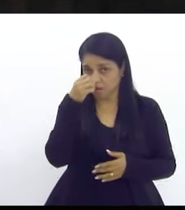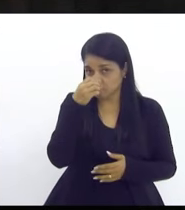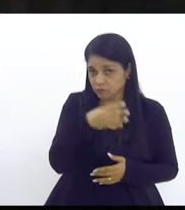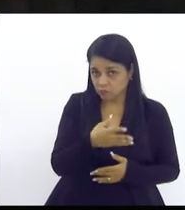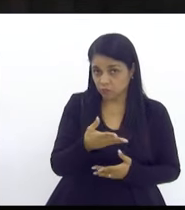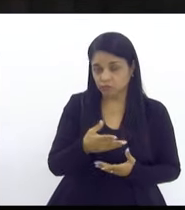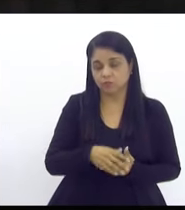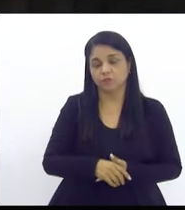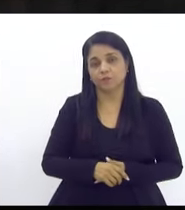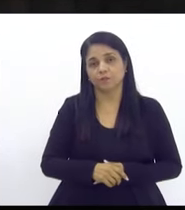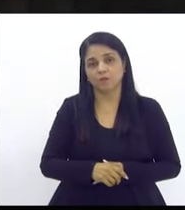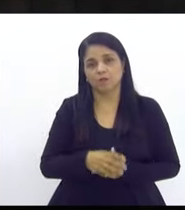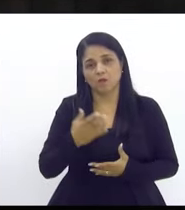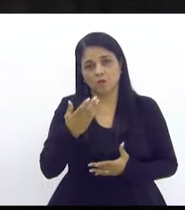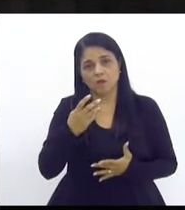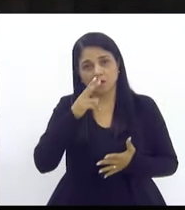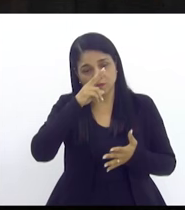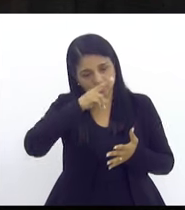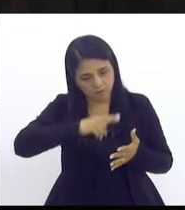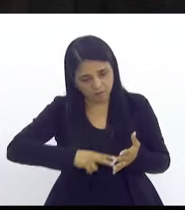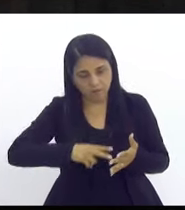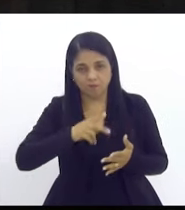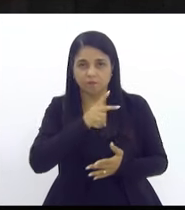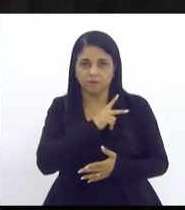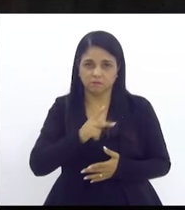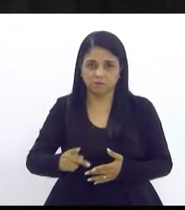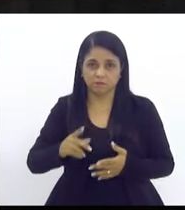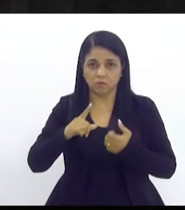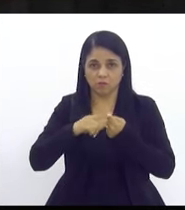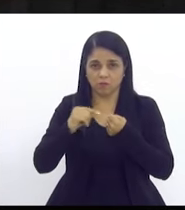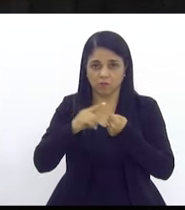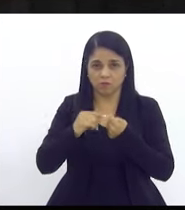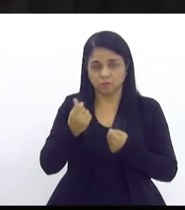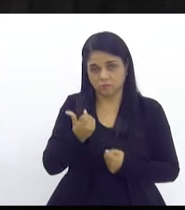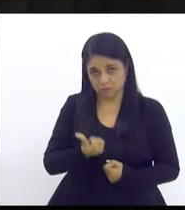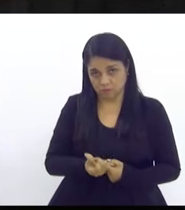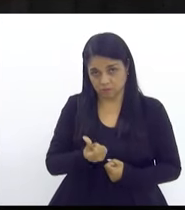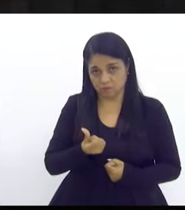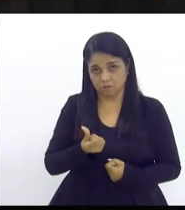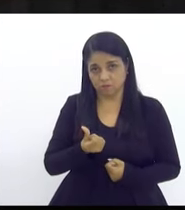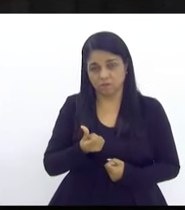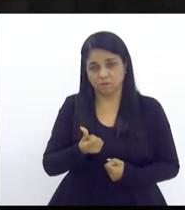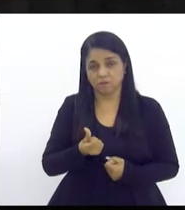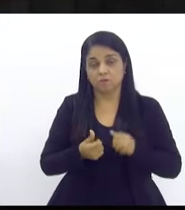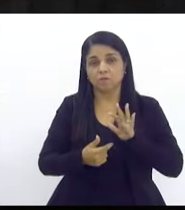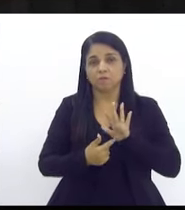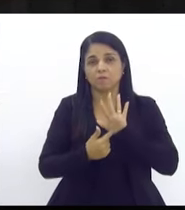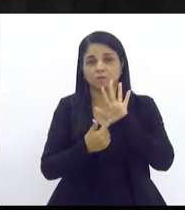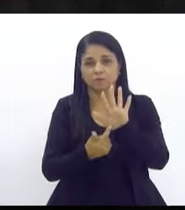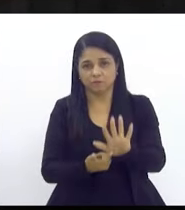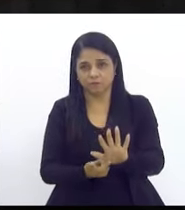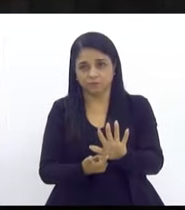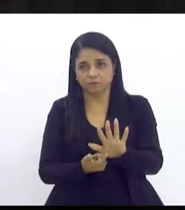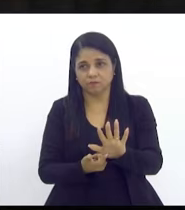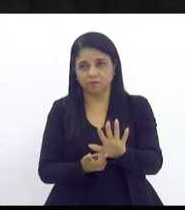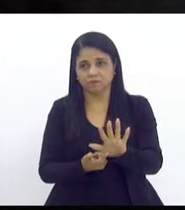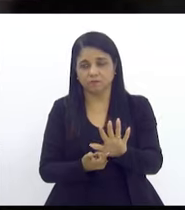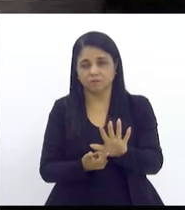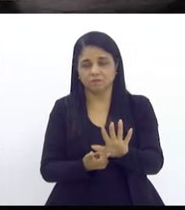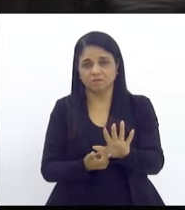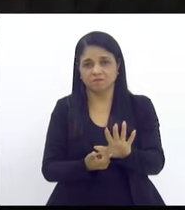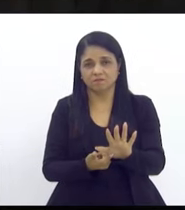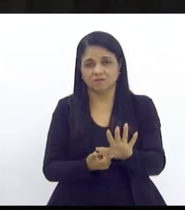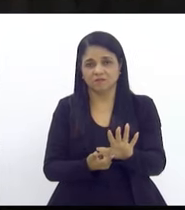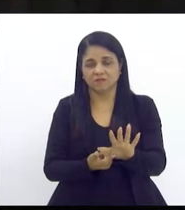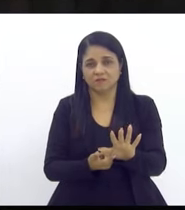Queria ler, senhora presidente, o artigo 6º, para demonstrar a mesquinharia